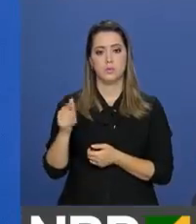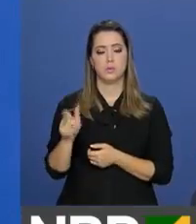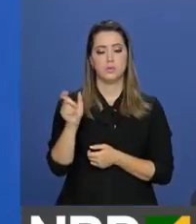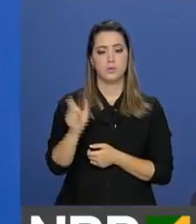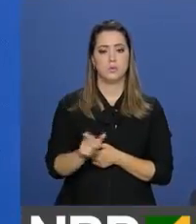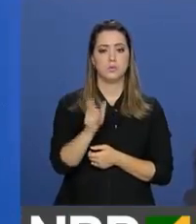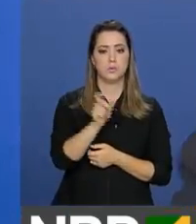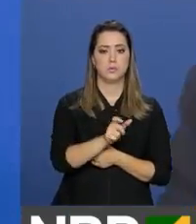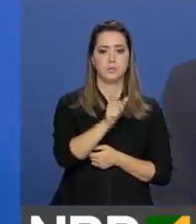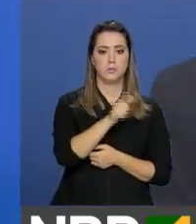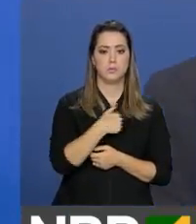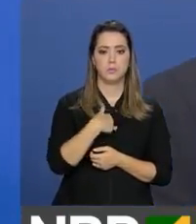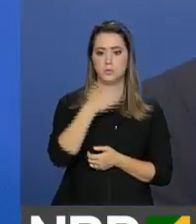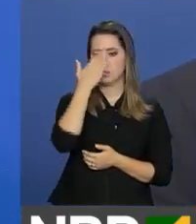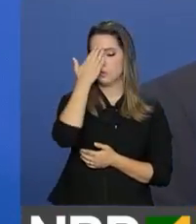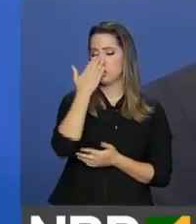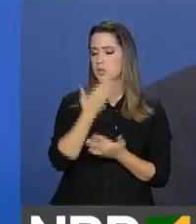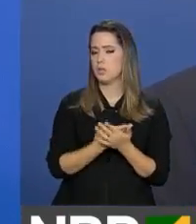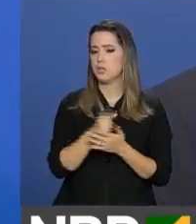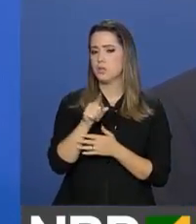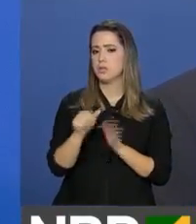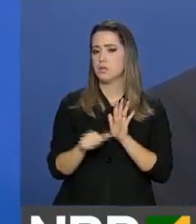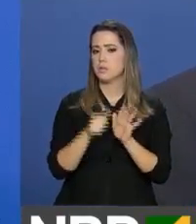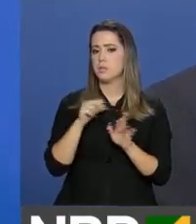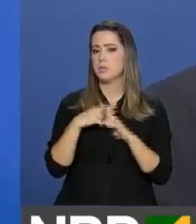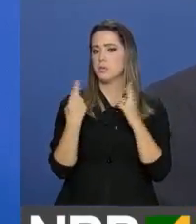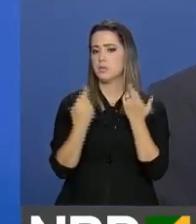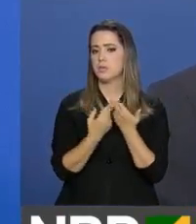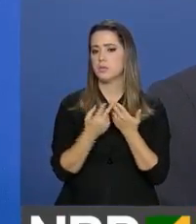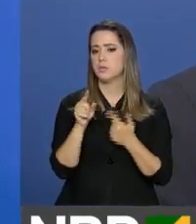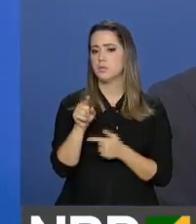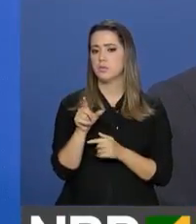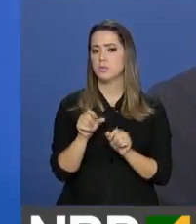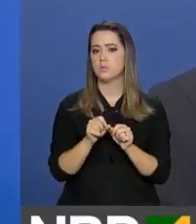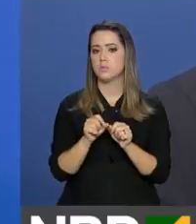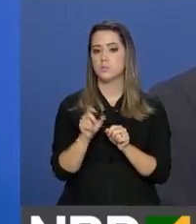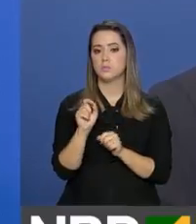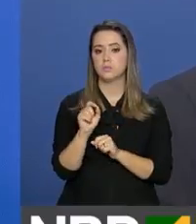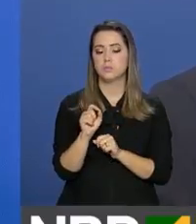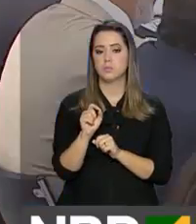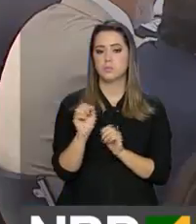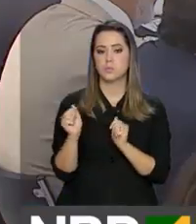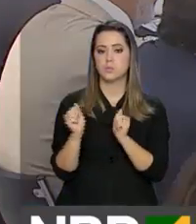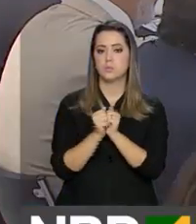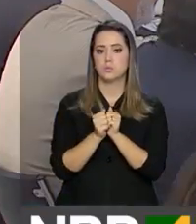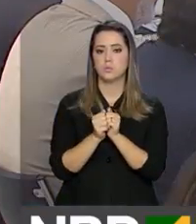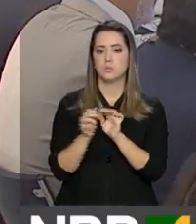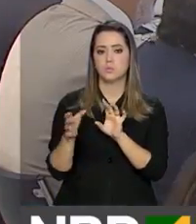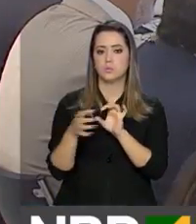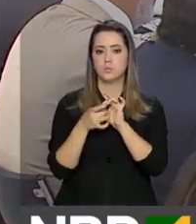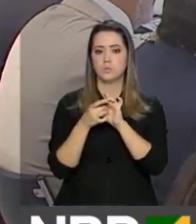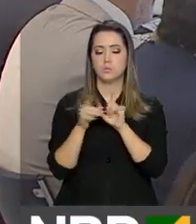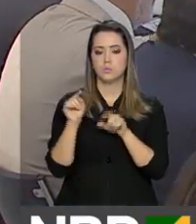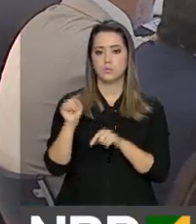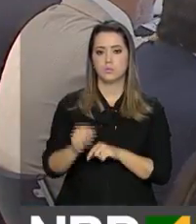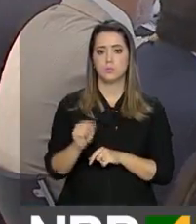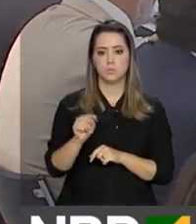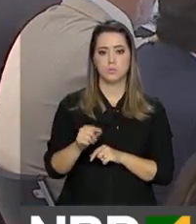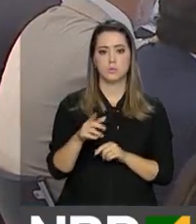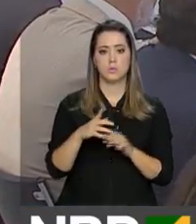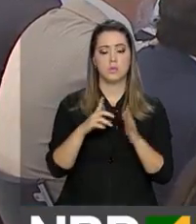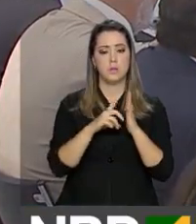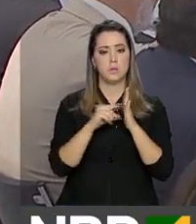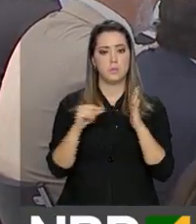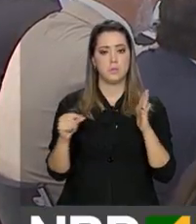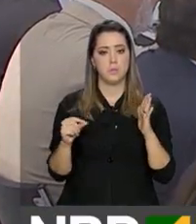todos, e creio, não é, Helder, que esta é a primeira reunião que se faz em conjunta, né? E aqui no